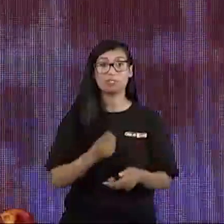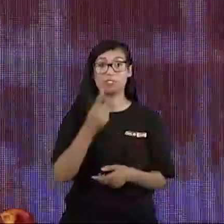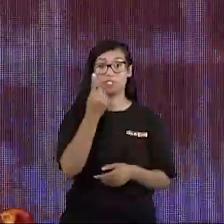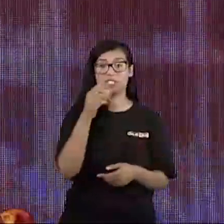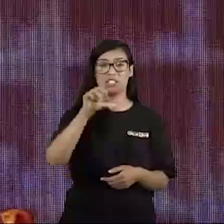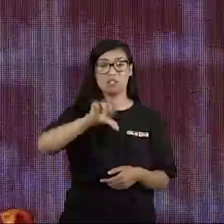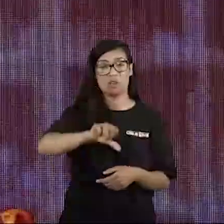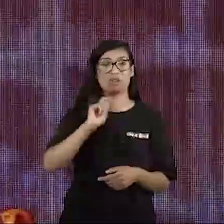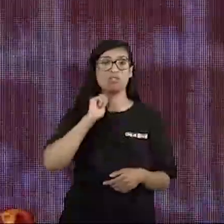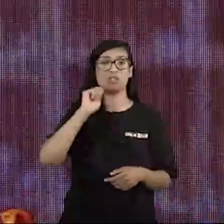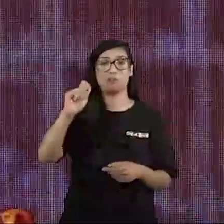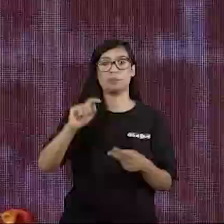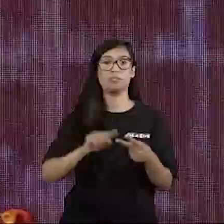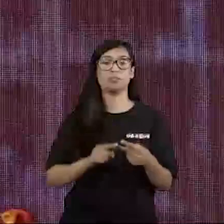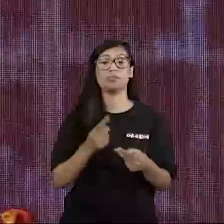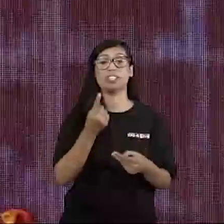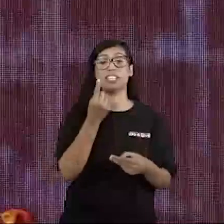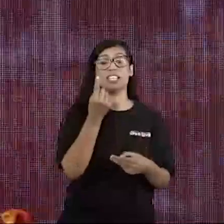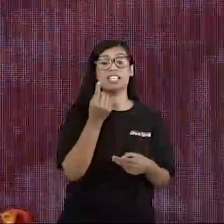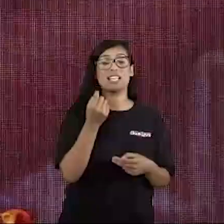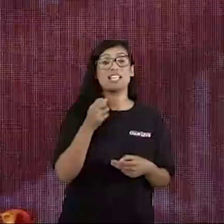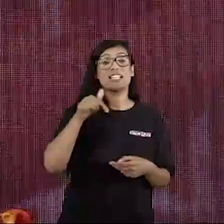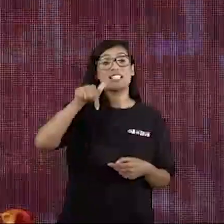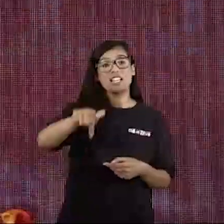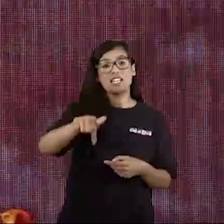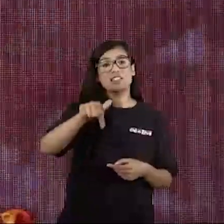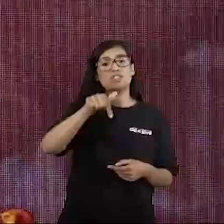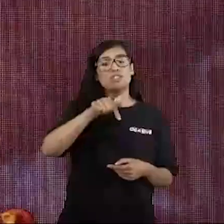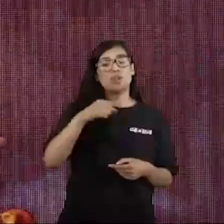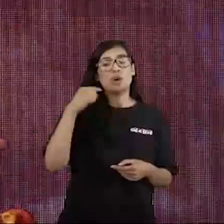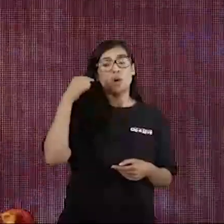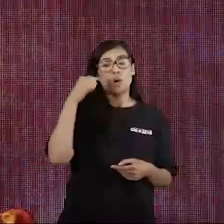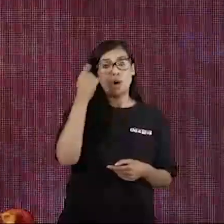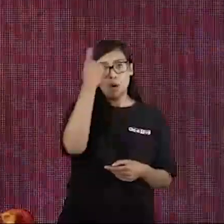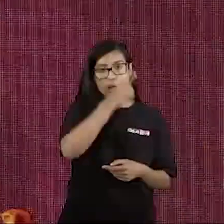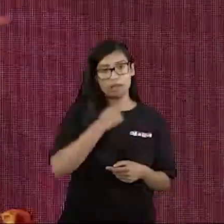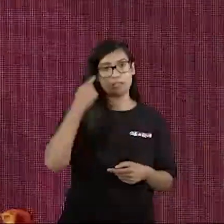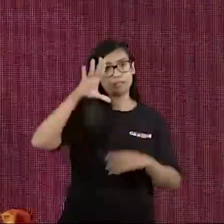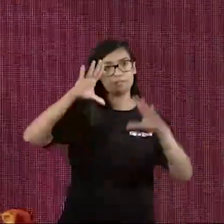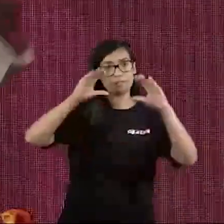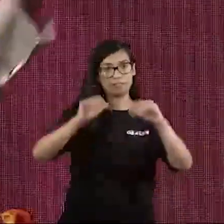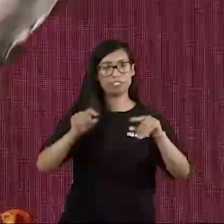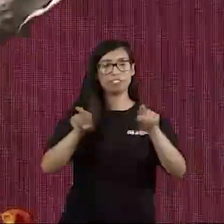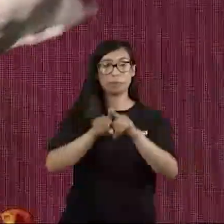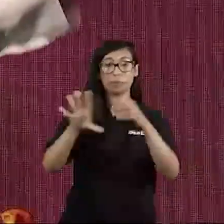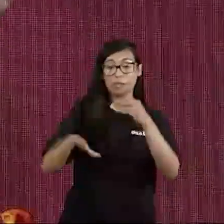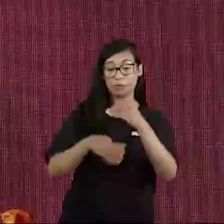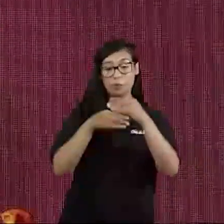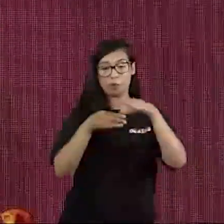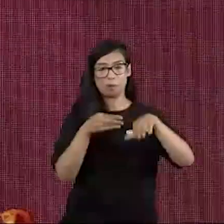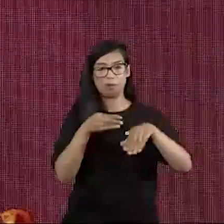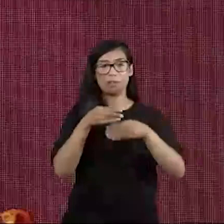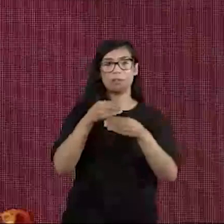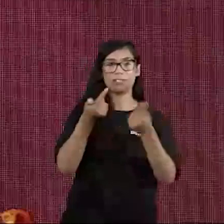Luiz Ferrer, para falar um pouco a respeito de exames histopatológicos, complementando aquilo que não é